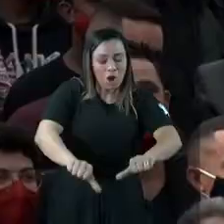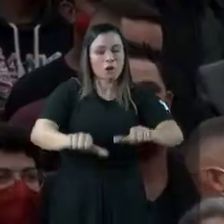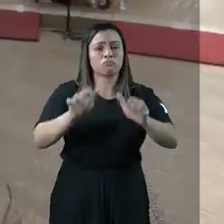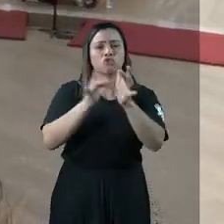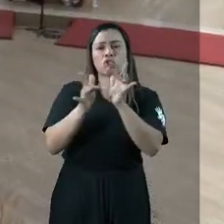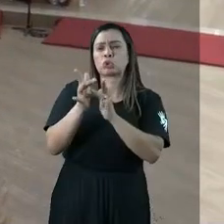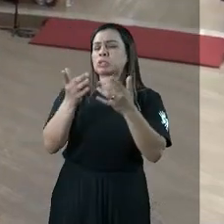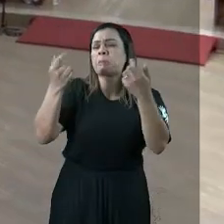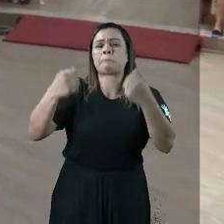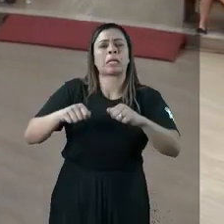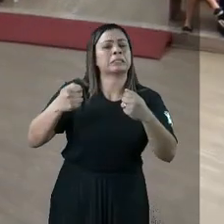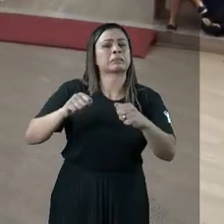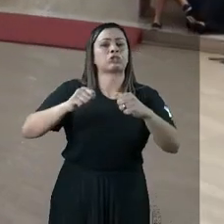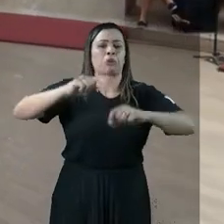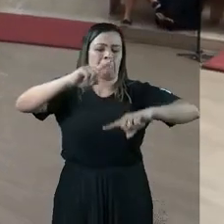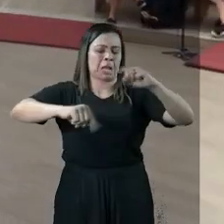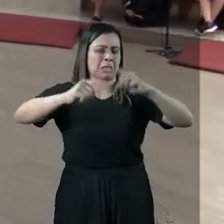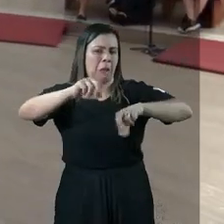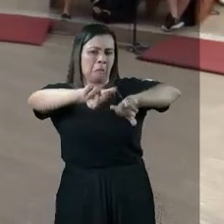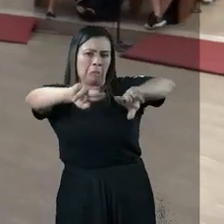de mergulho para te socorrer.